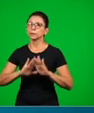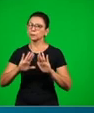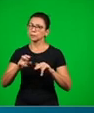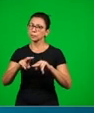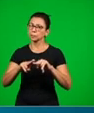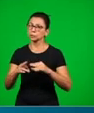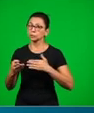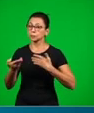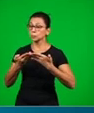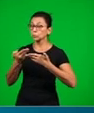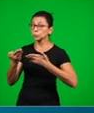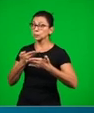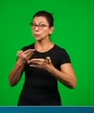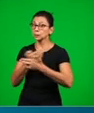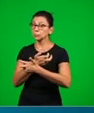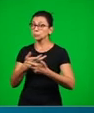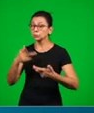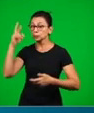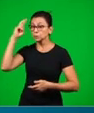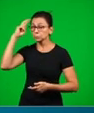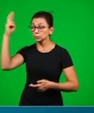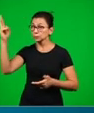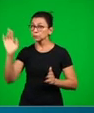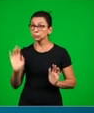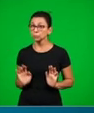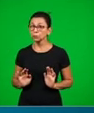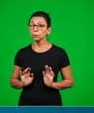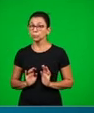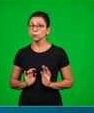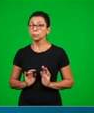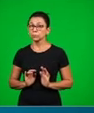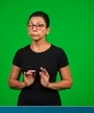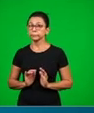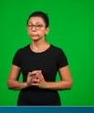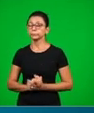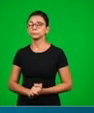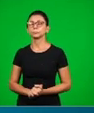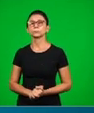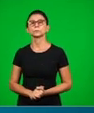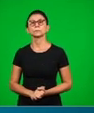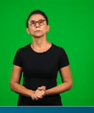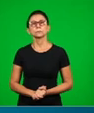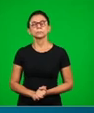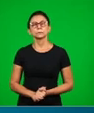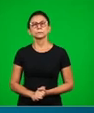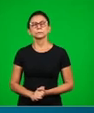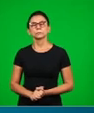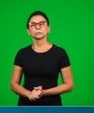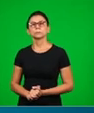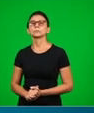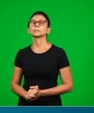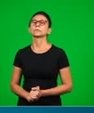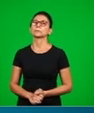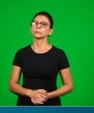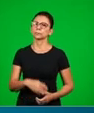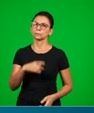para cá, joga para lá, dinheiro para lá, absolutamente. O recurso que vem, nós sabemos, de pessoas que trabalham limpando o chão.